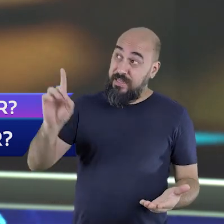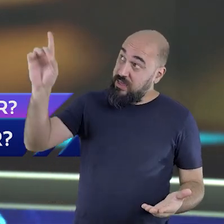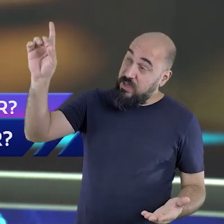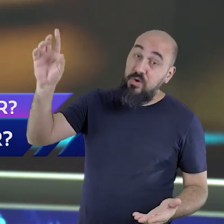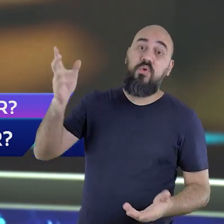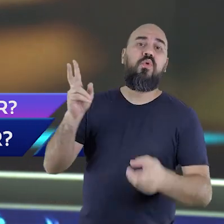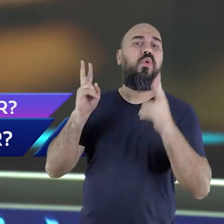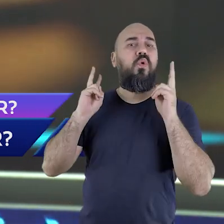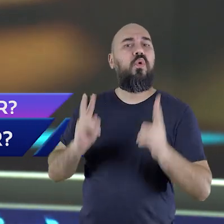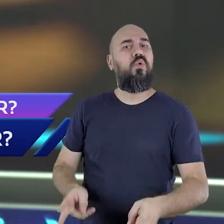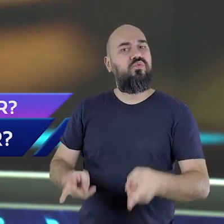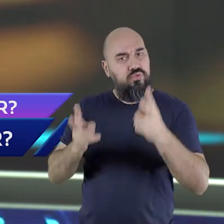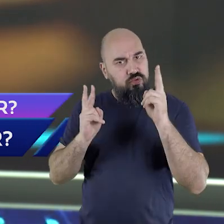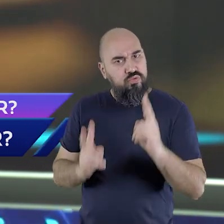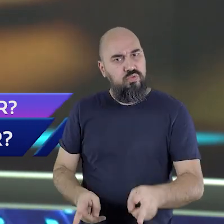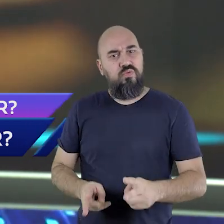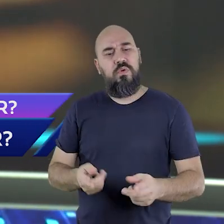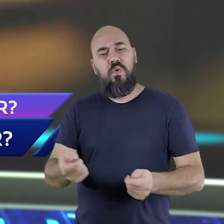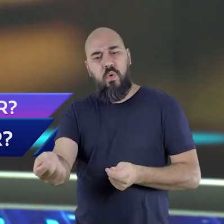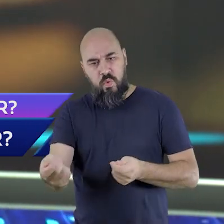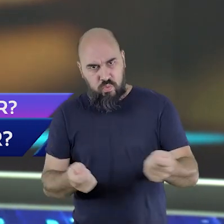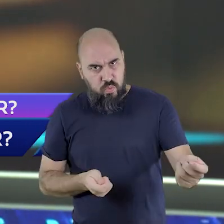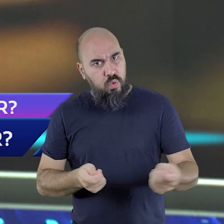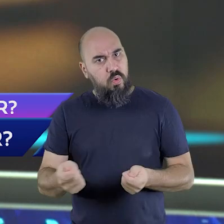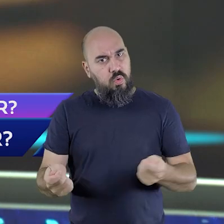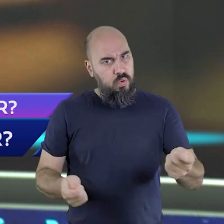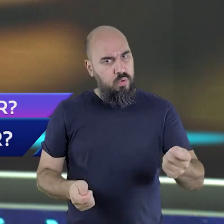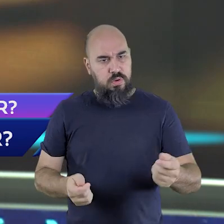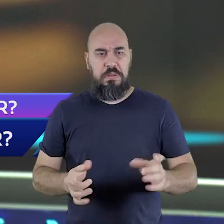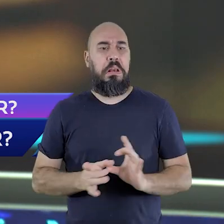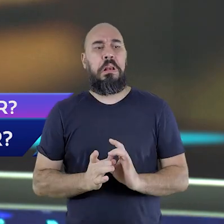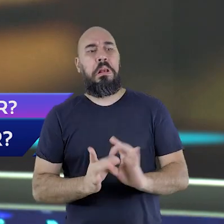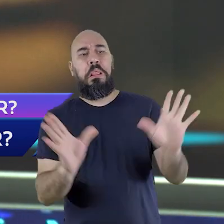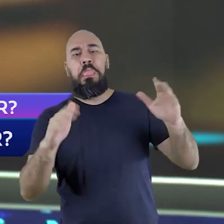Deus mantém tudo sob o seu controle.